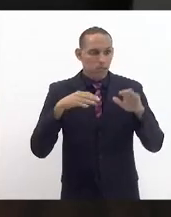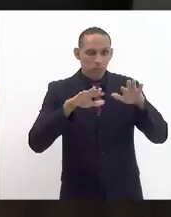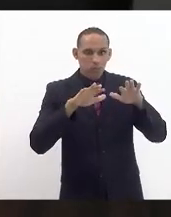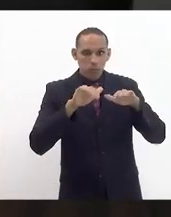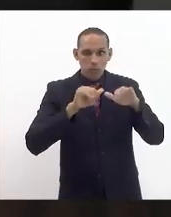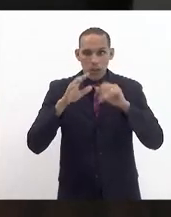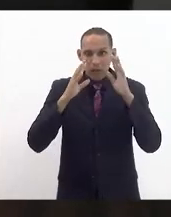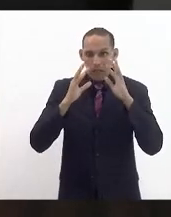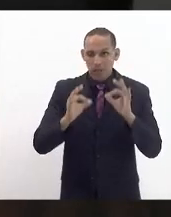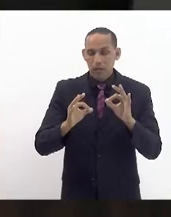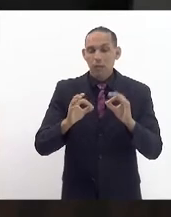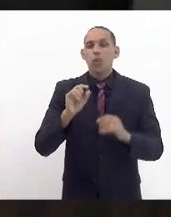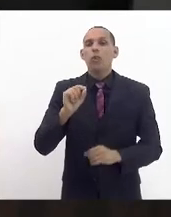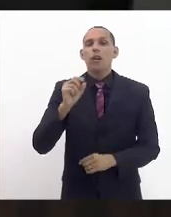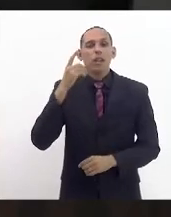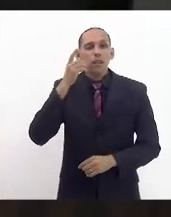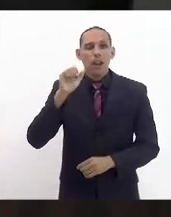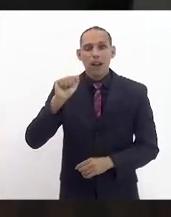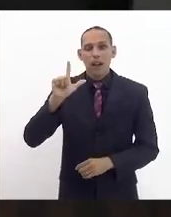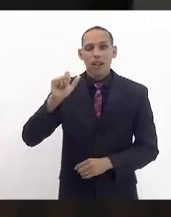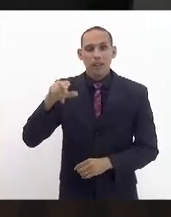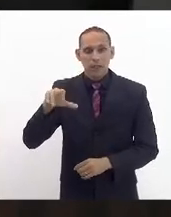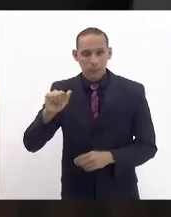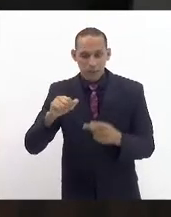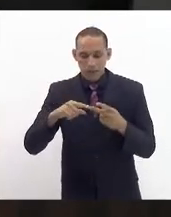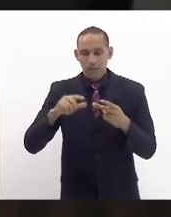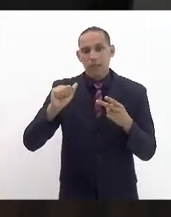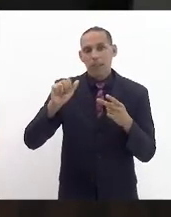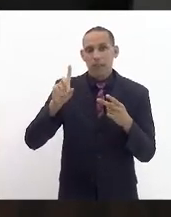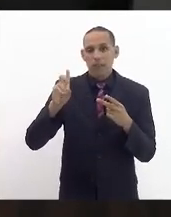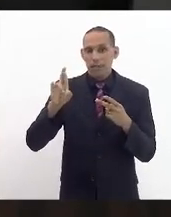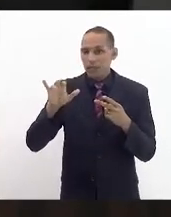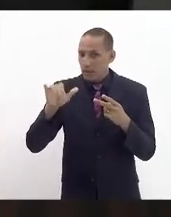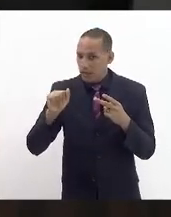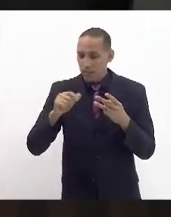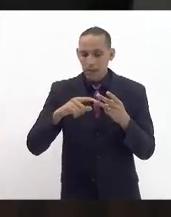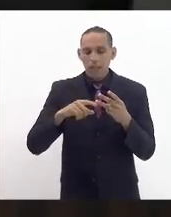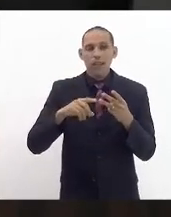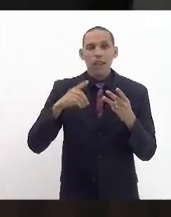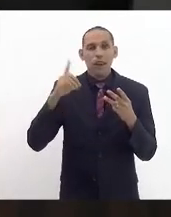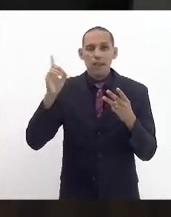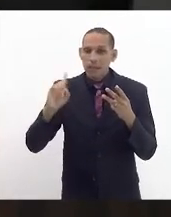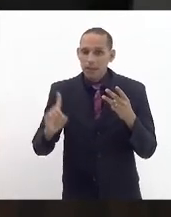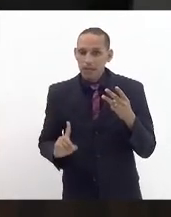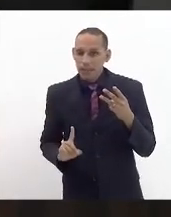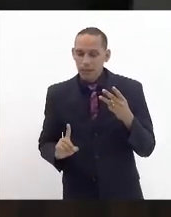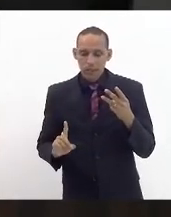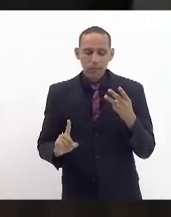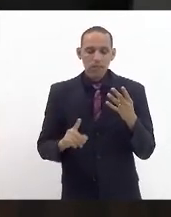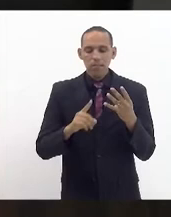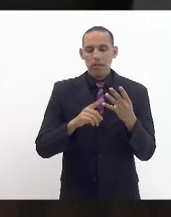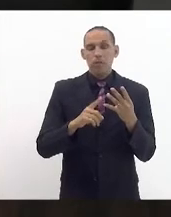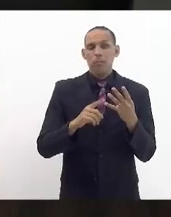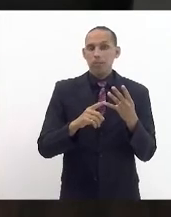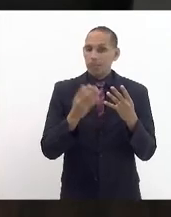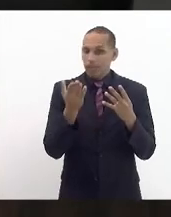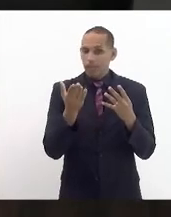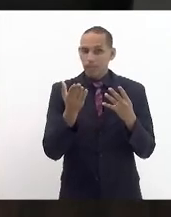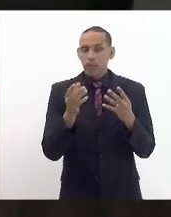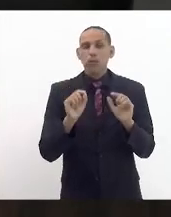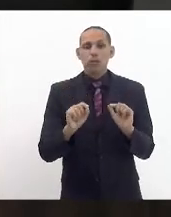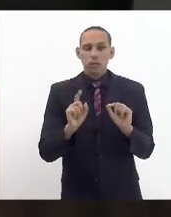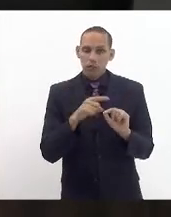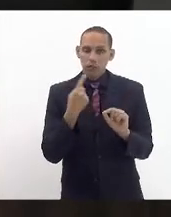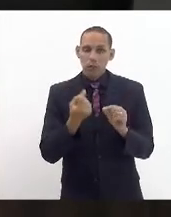da deputada Alana, da deputada Adriana, da deputada Dani Monteiro e de Vossa Excelência, que a gente